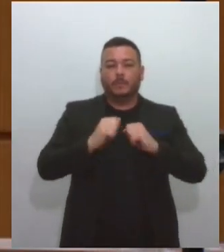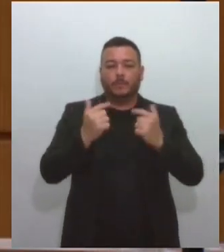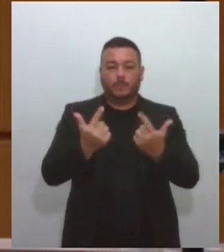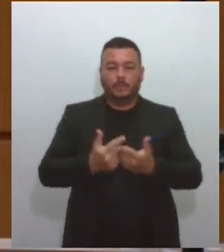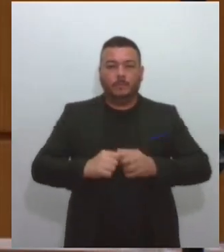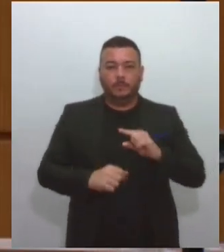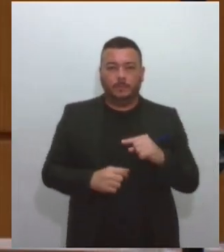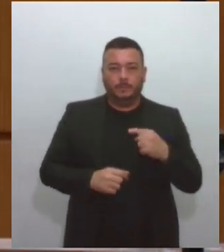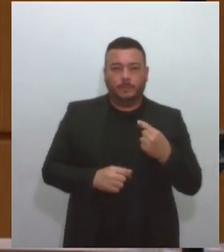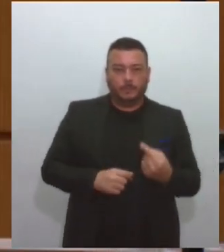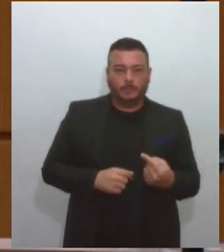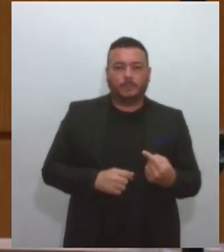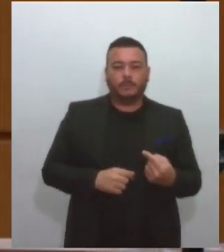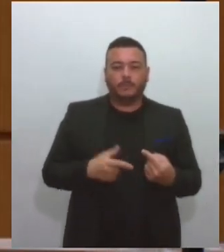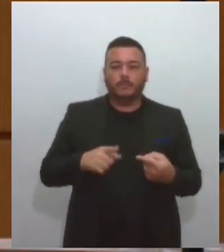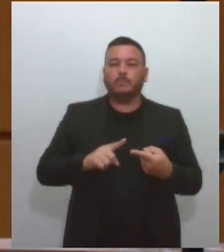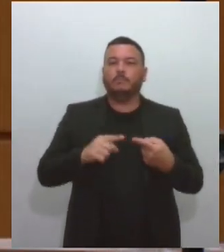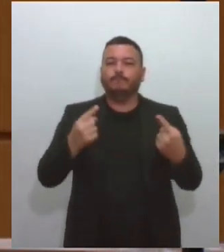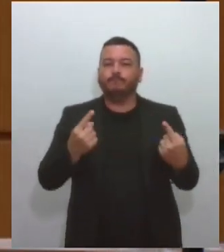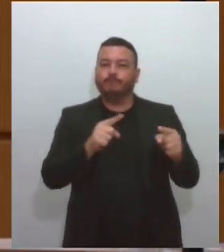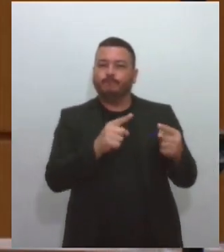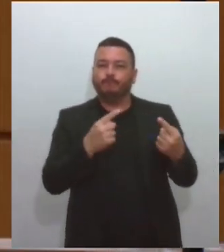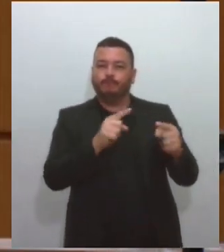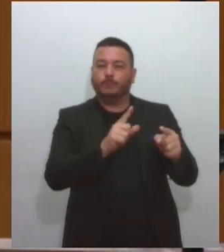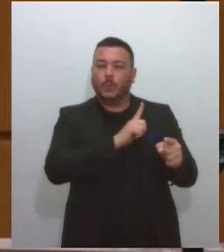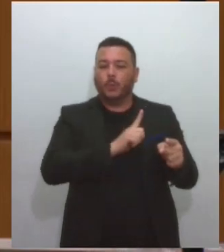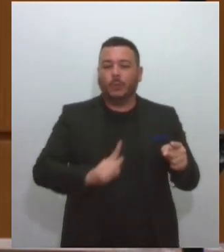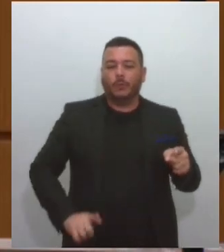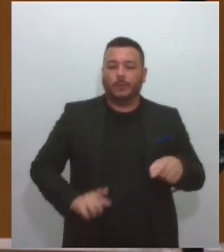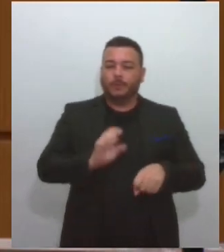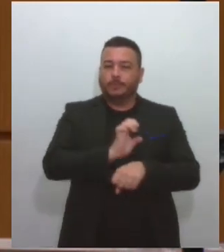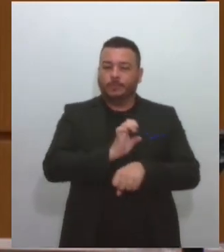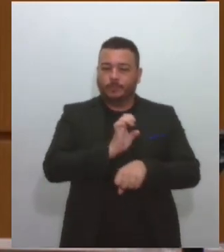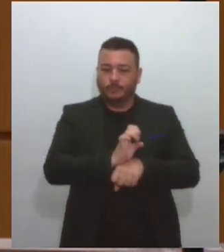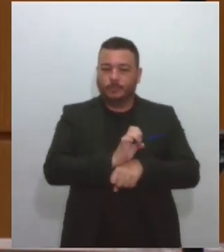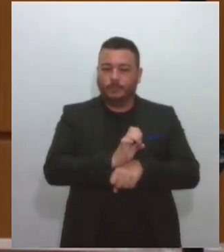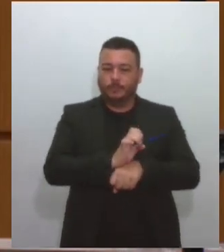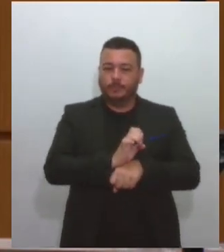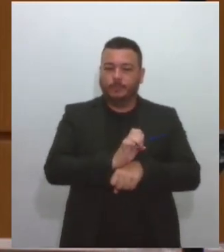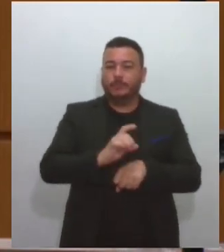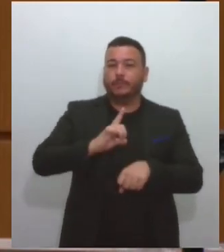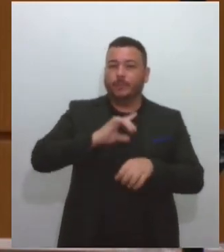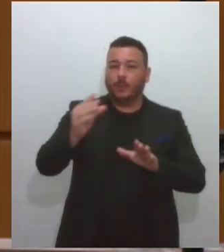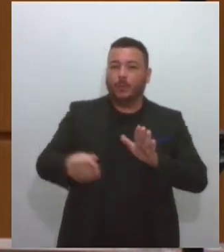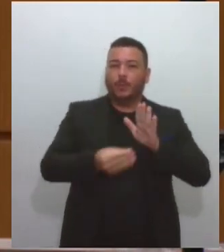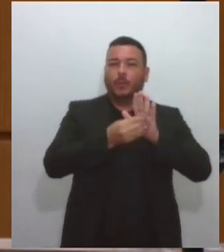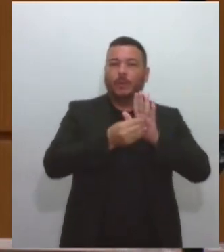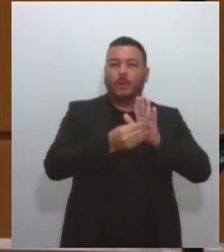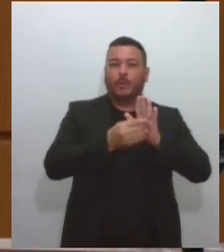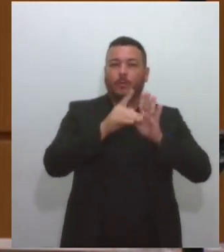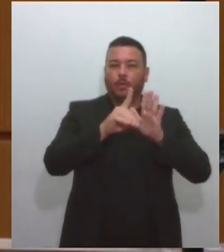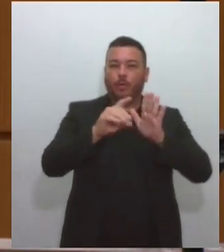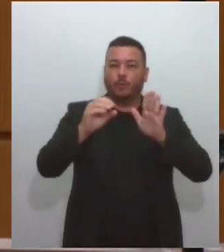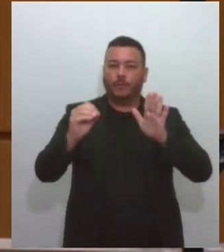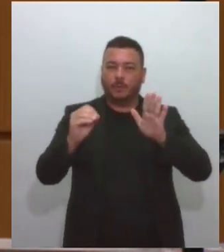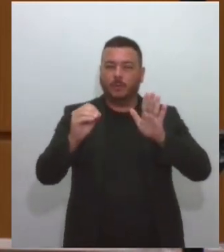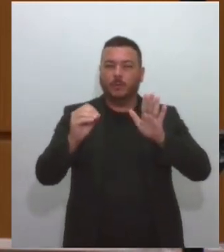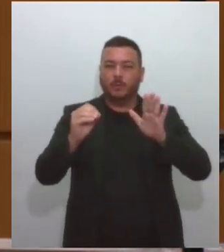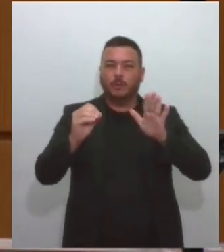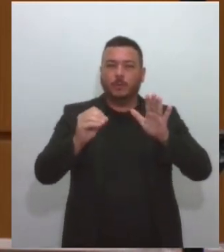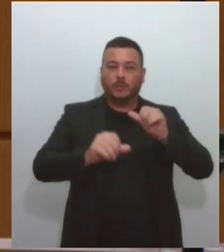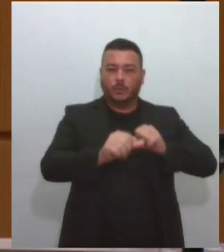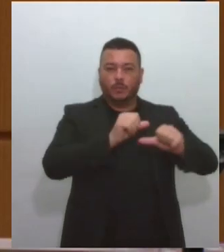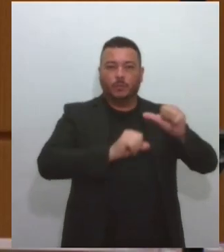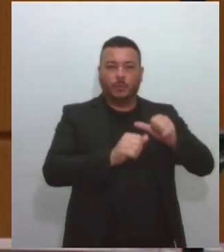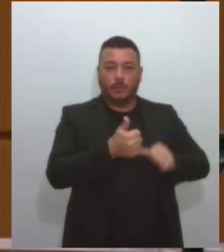Brasil criticou o fato do governo do estado ter publicado no Diário Oficial a transformação de 19 cargos em